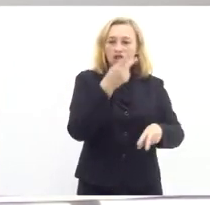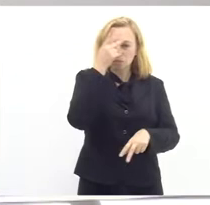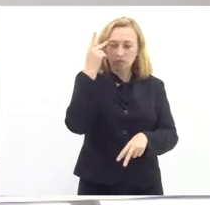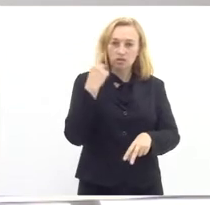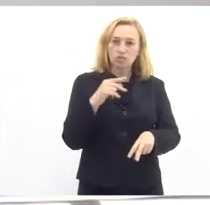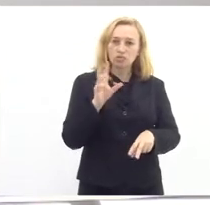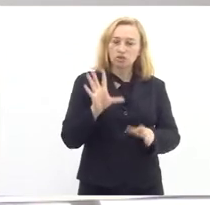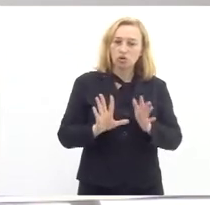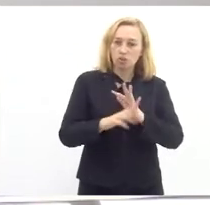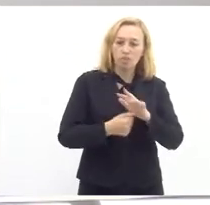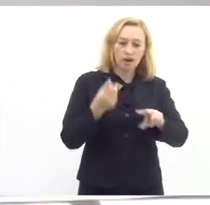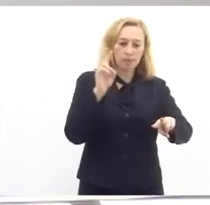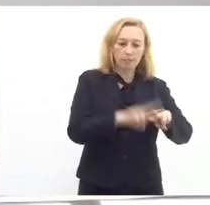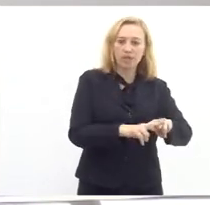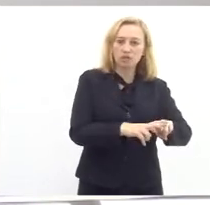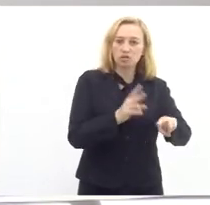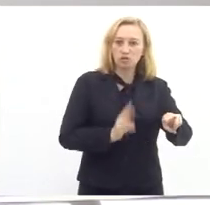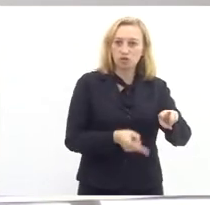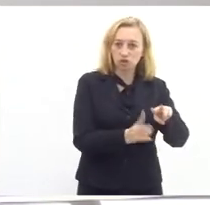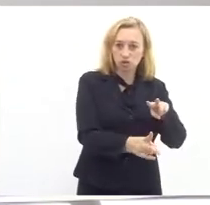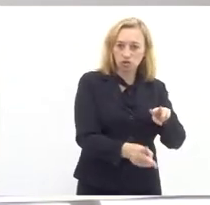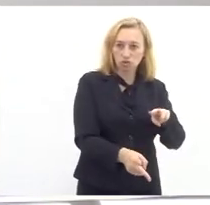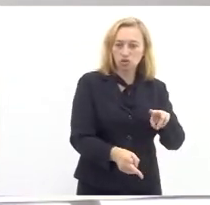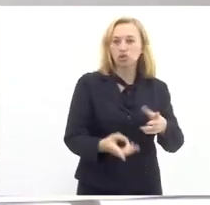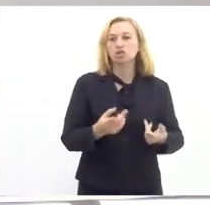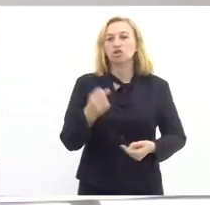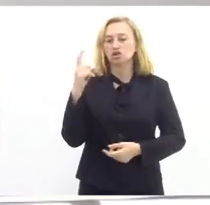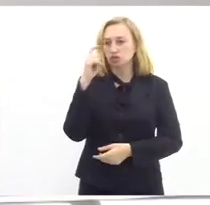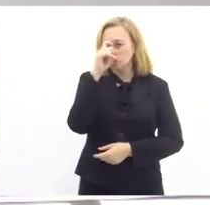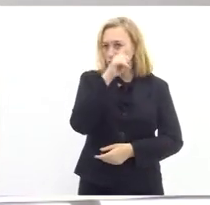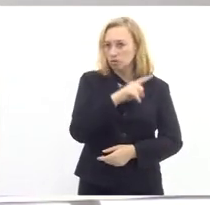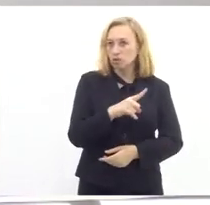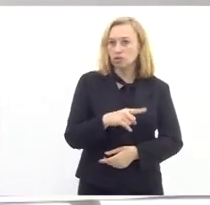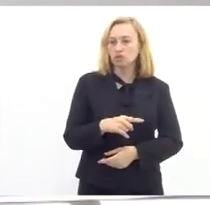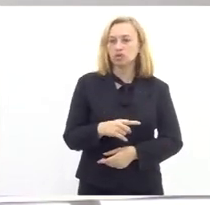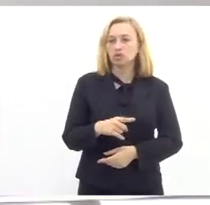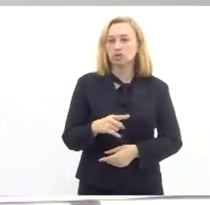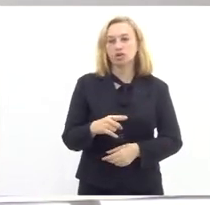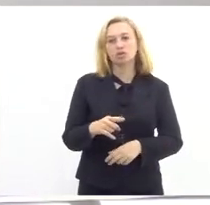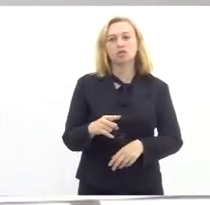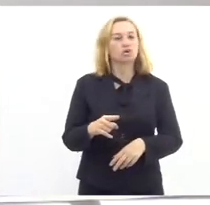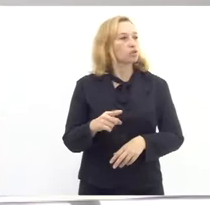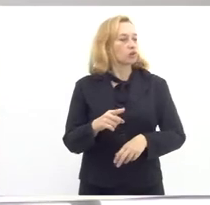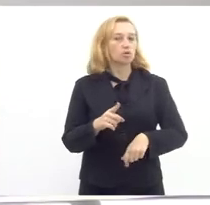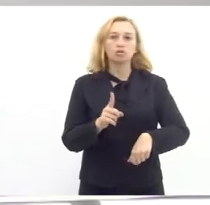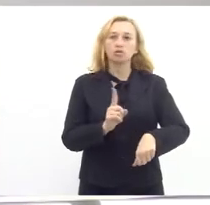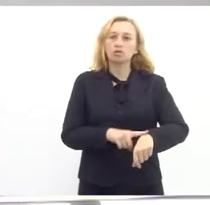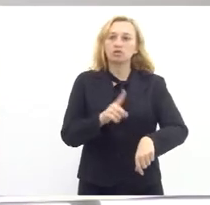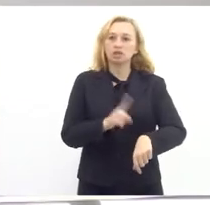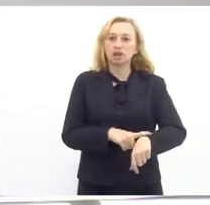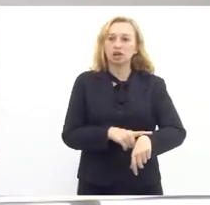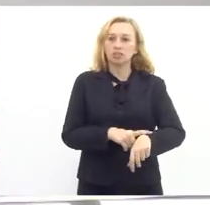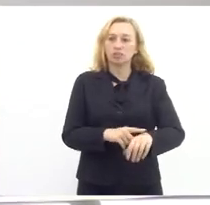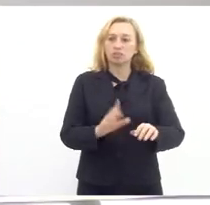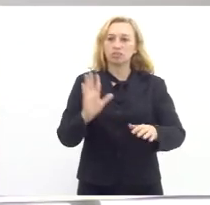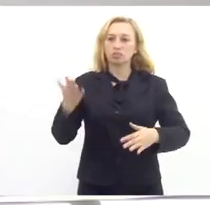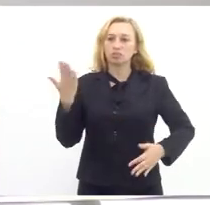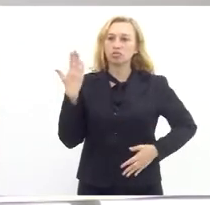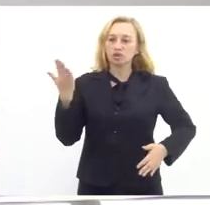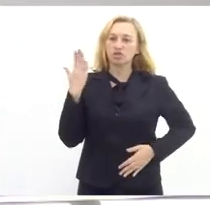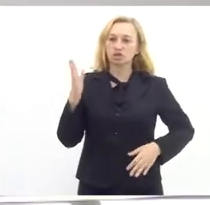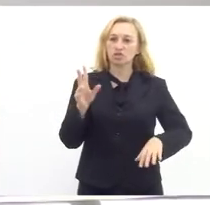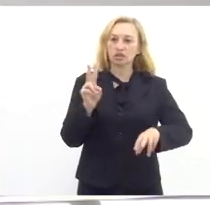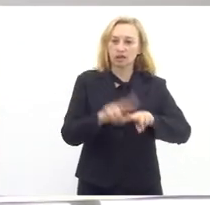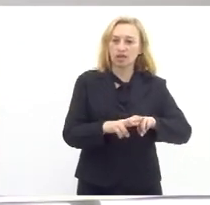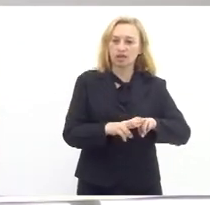simples tipificação como furto dificulta a permanência dos ladrões na cadeia. Já está sendo marcado agora para essa semana